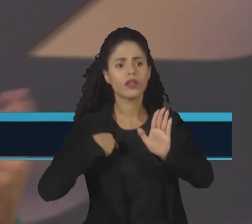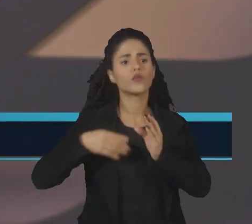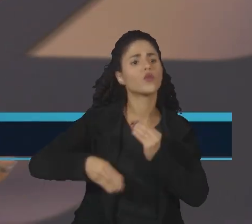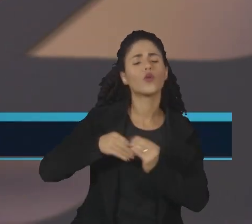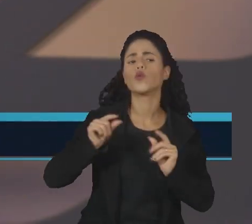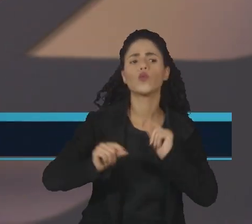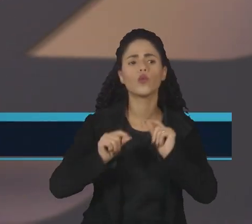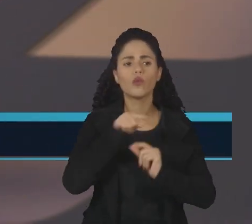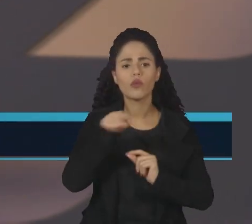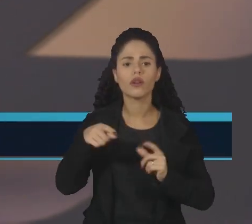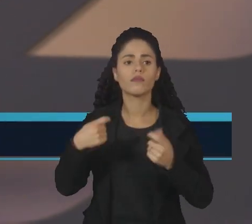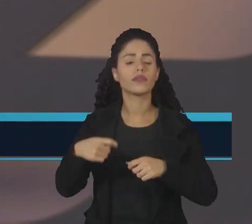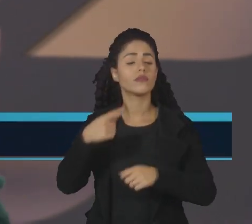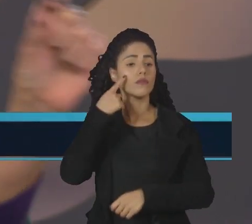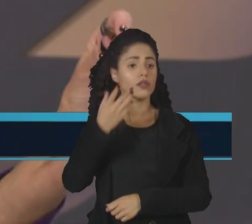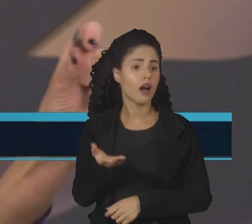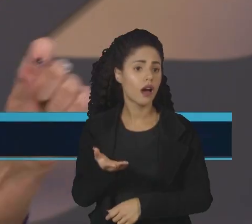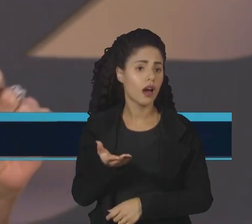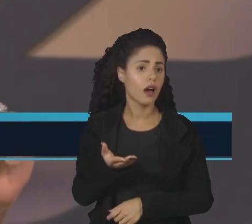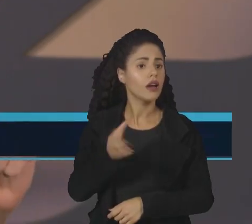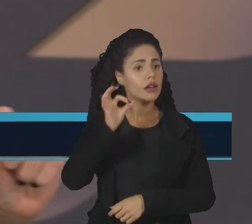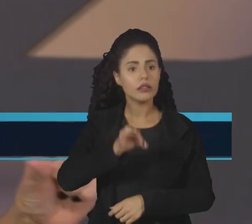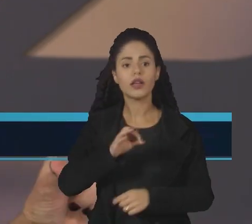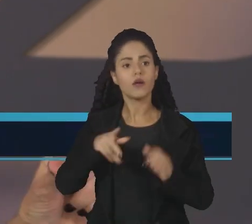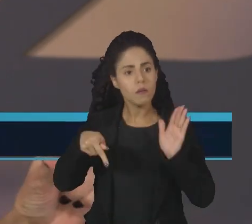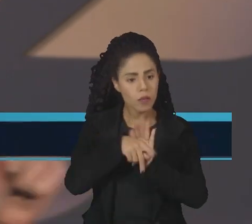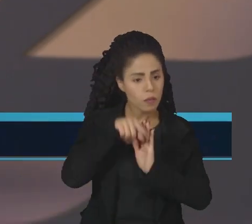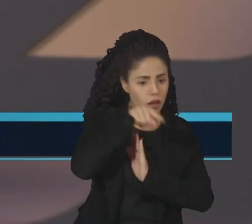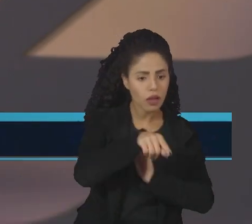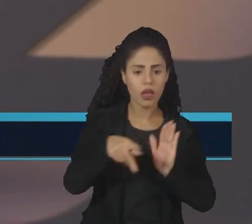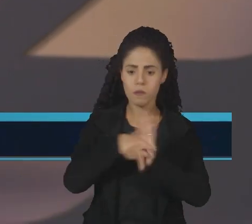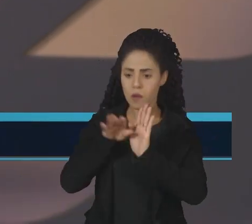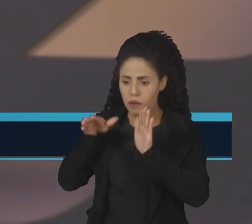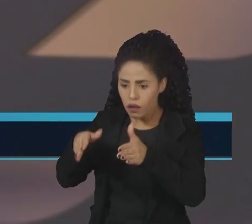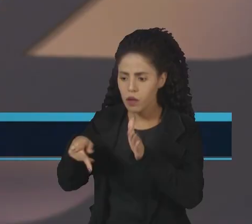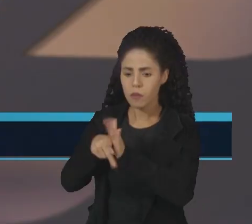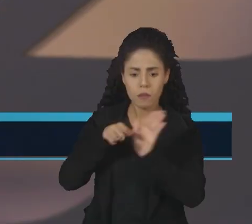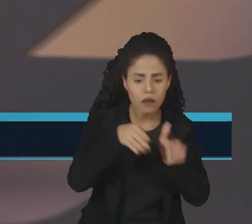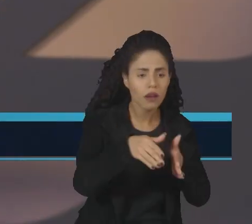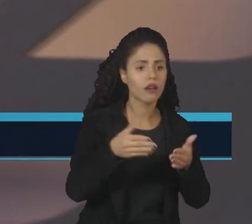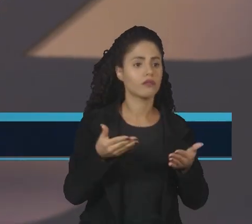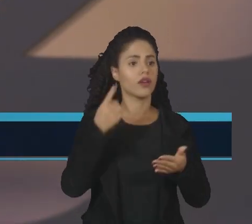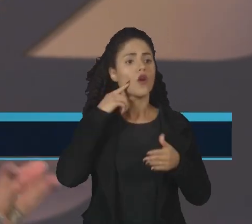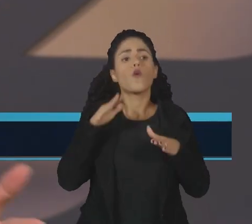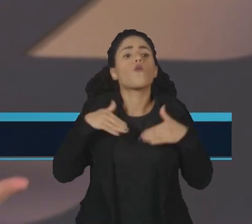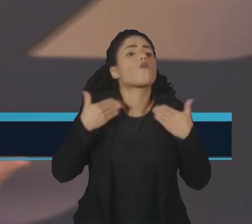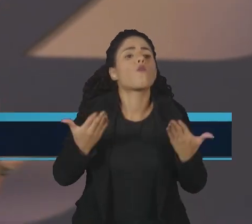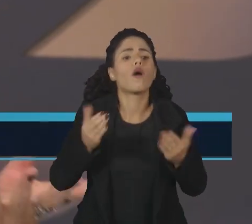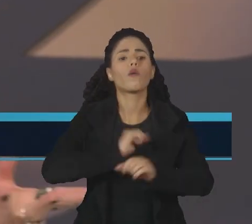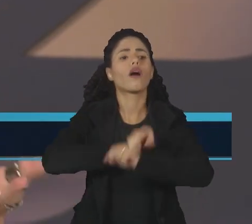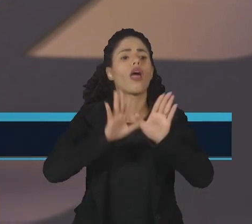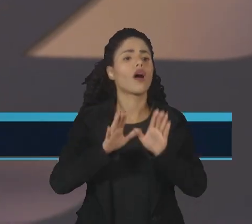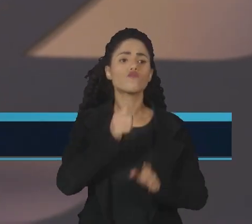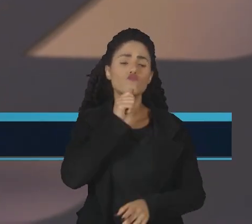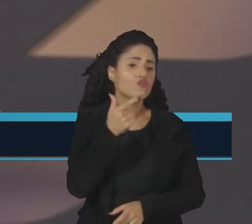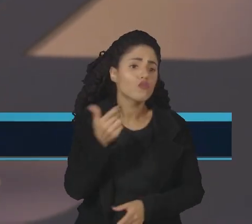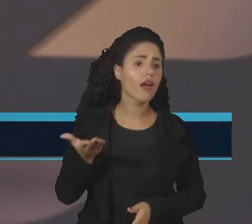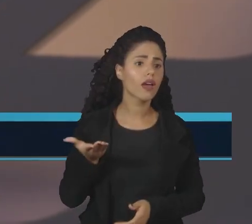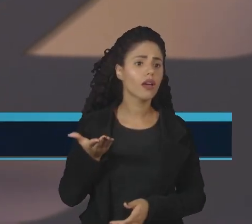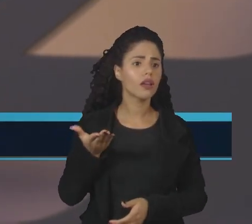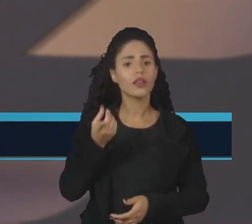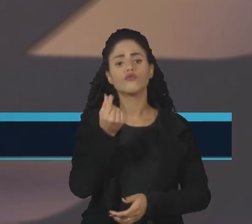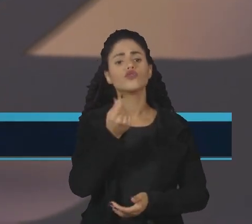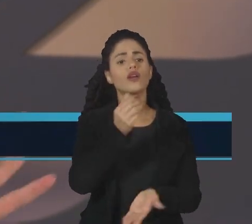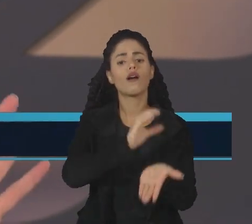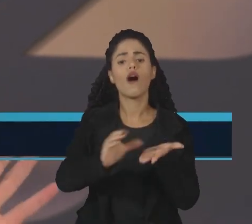emenda PIX nada mais é do que uma emenda que está dizendo, é uma emenda especial e vai direto para tal lugar, sem você dizer qual que é o projeto. É isso que é uma emenda PIX. Eu coloco o dinheiro